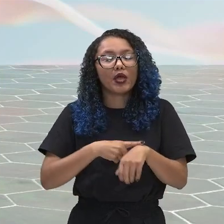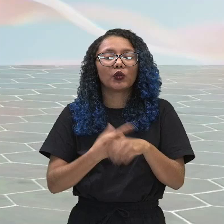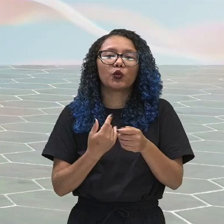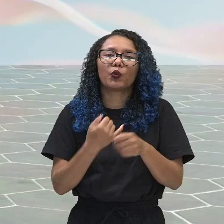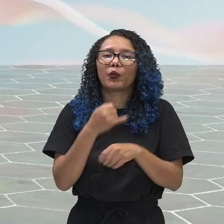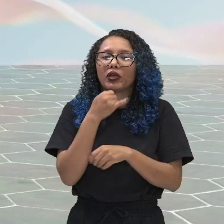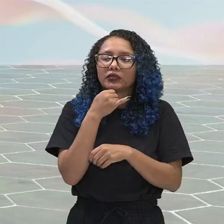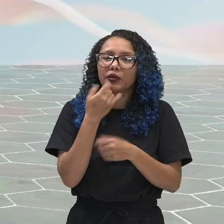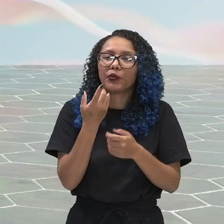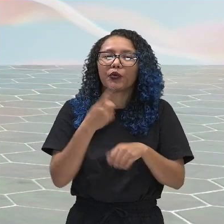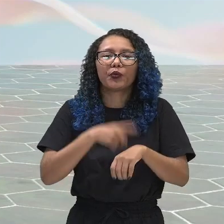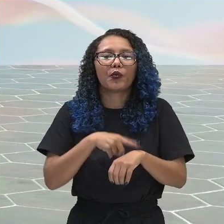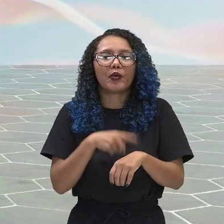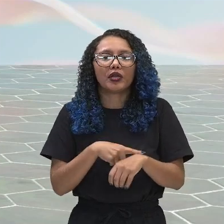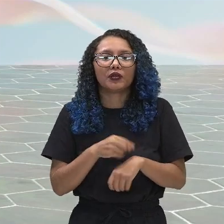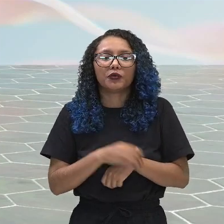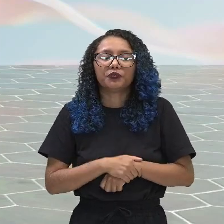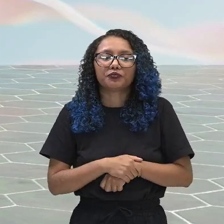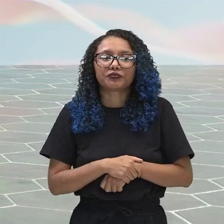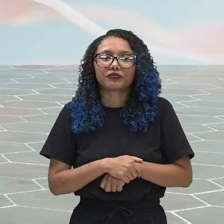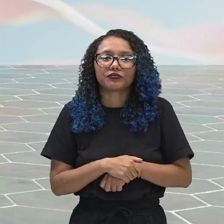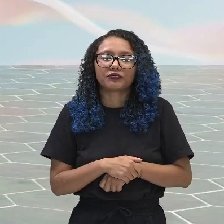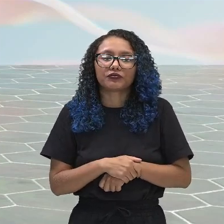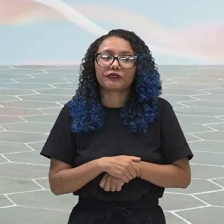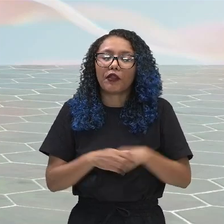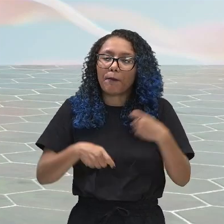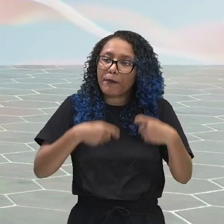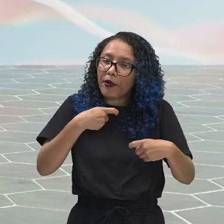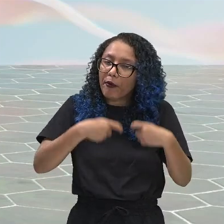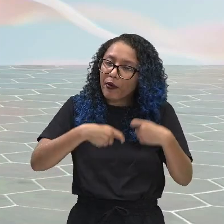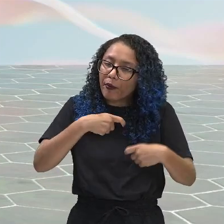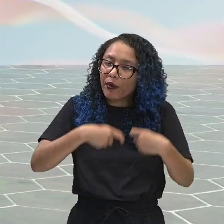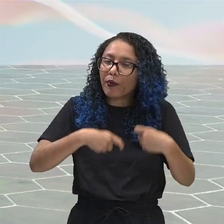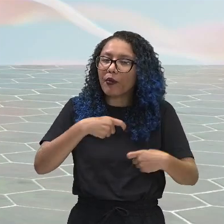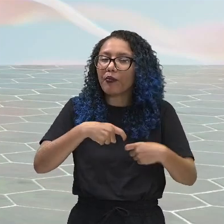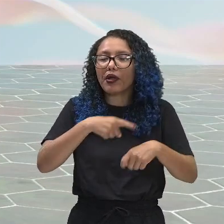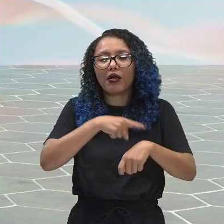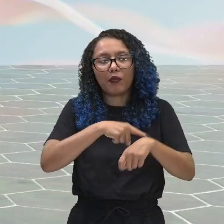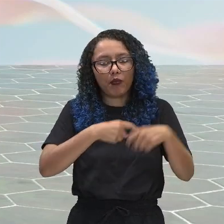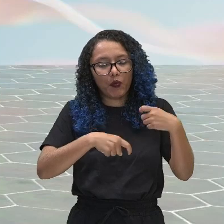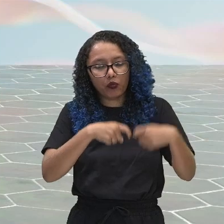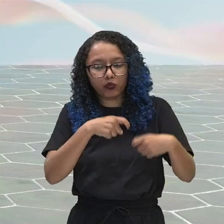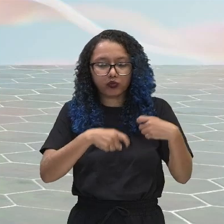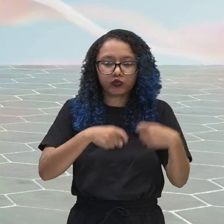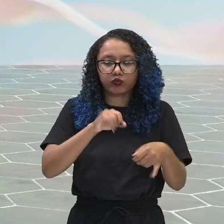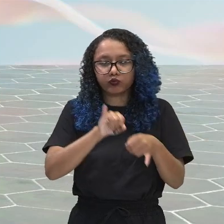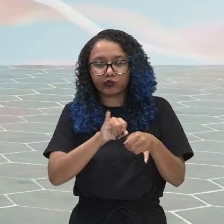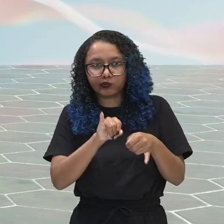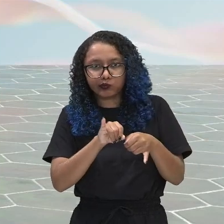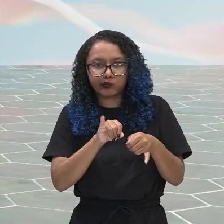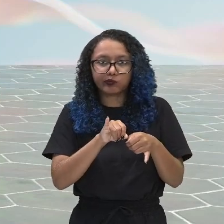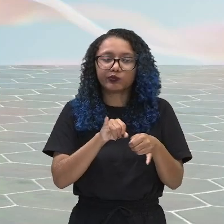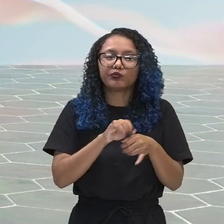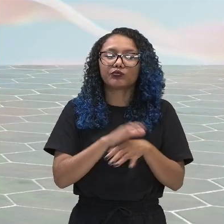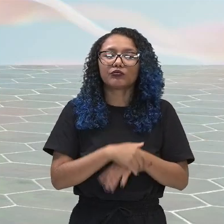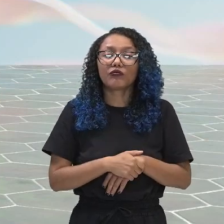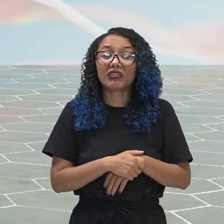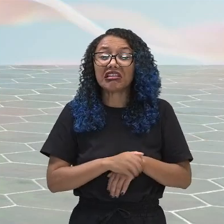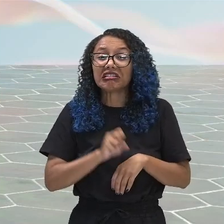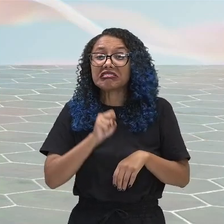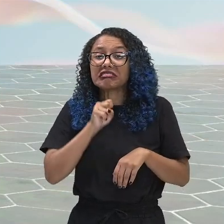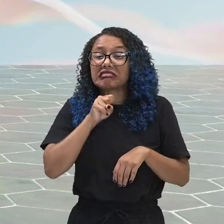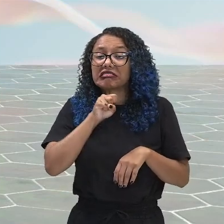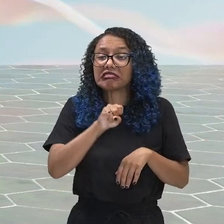processo em que estar em uma relação sexual, por mais que o coito seja interrompido,